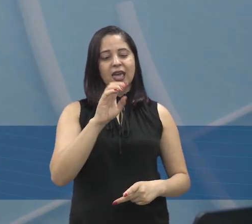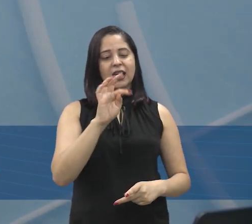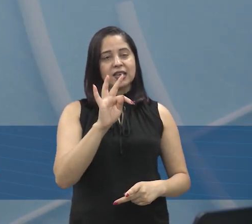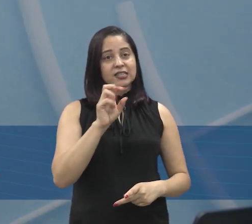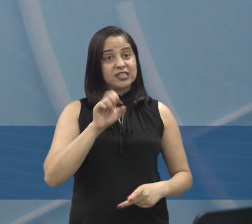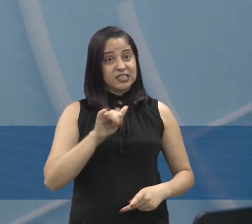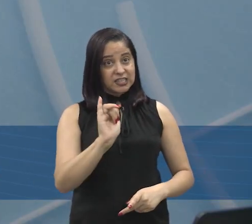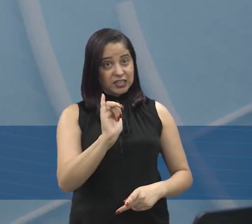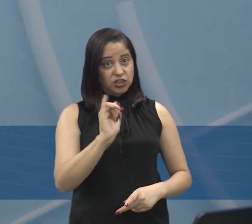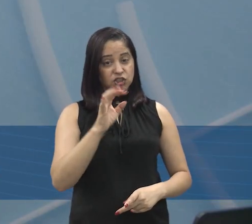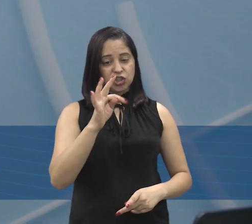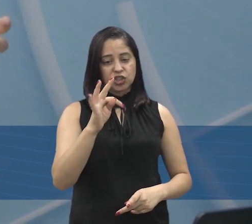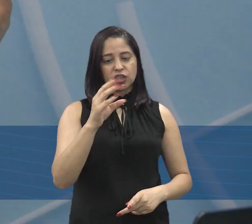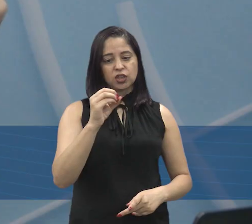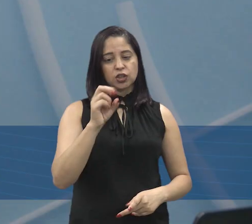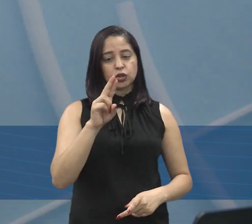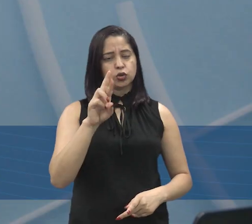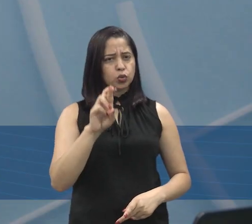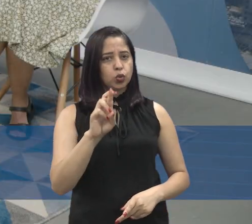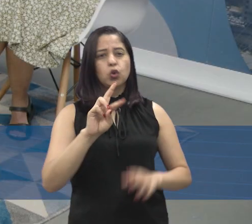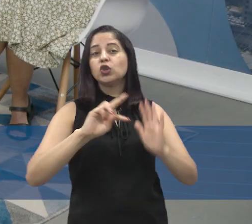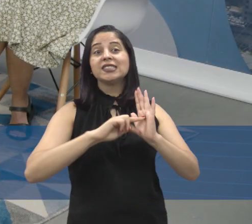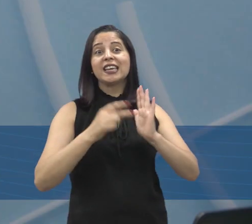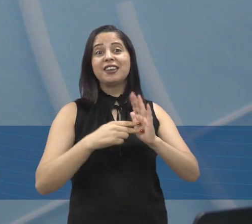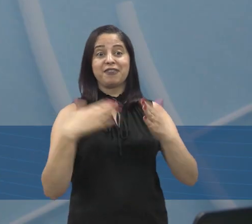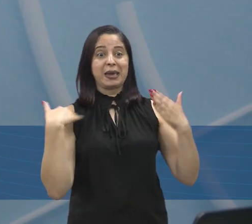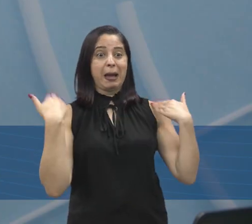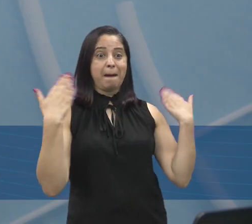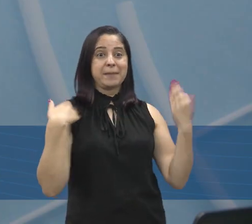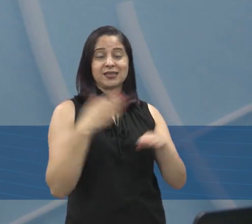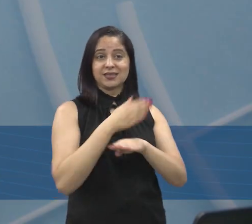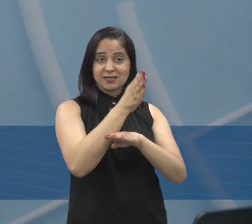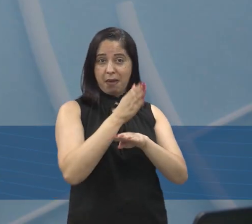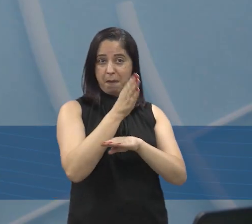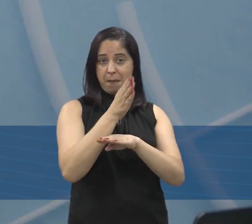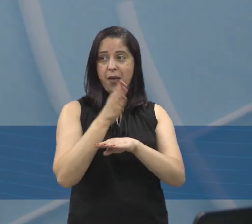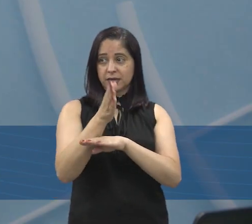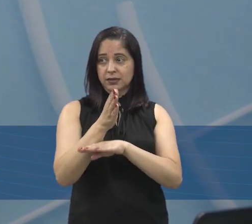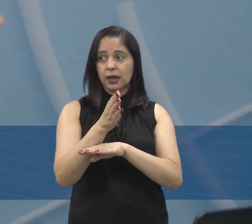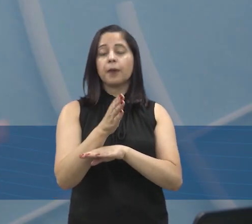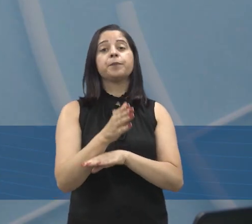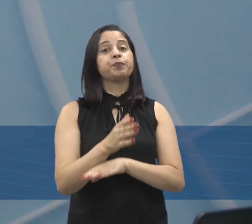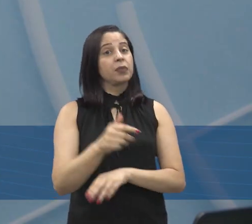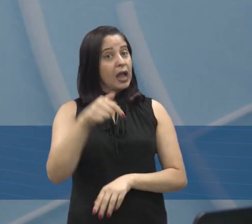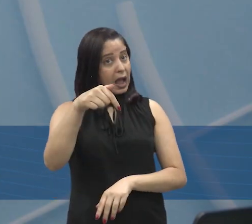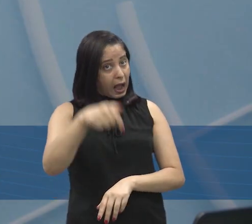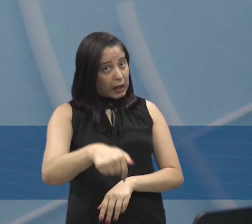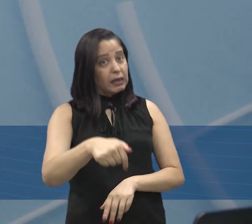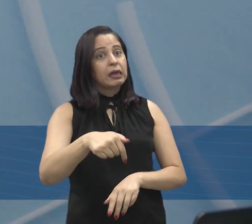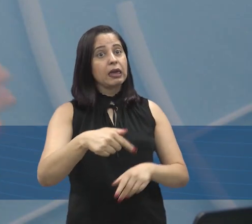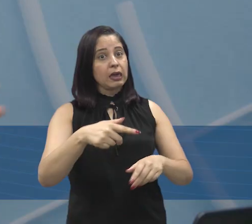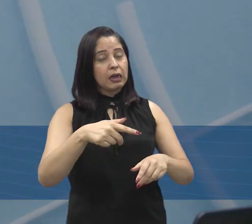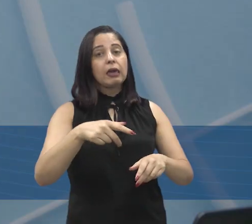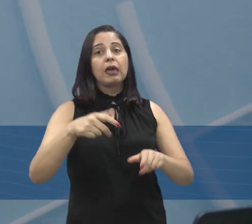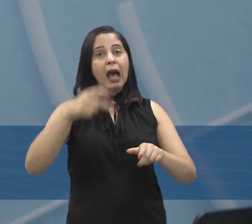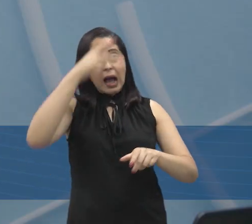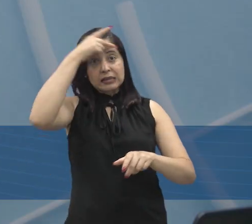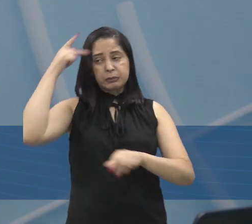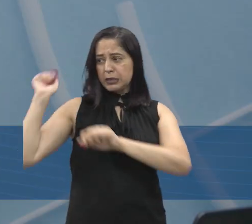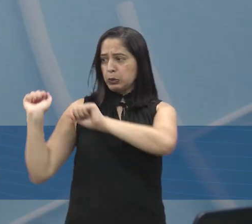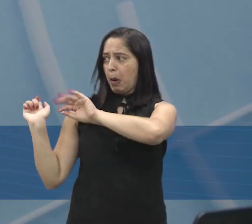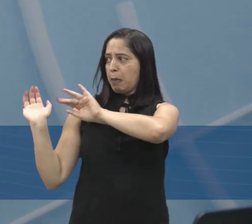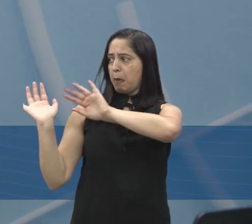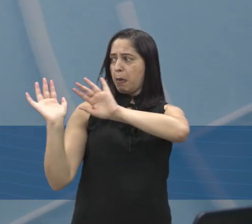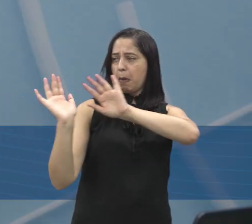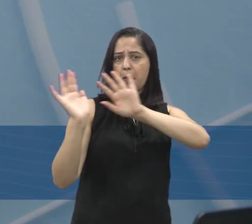gente deixar claro para as pessoas. A gente, inclusive, já fez matéria e vem muita gente daqui, vem gente de fora também. É bem interessante, né?